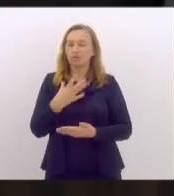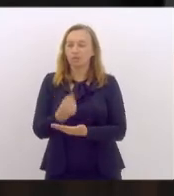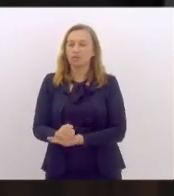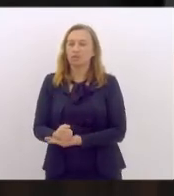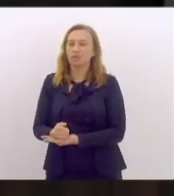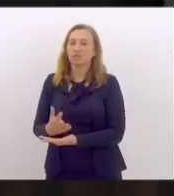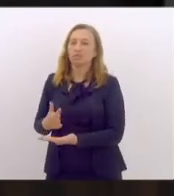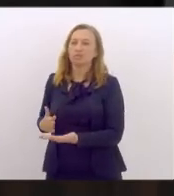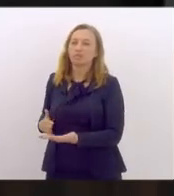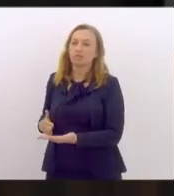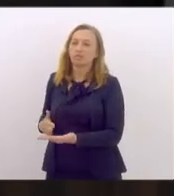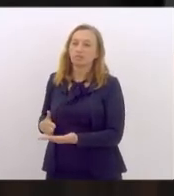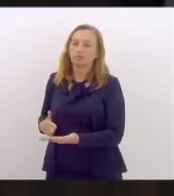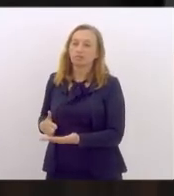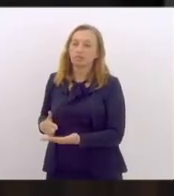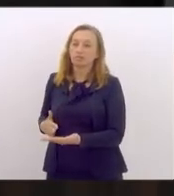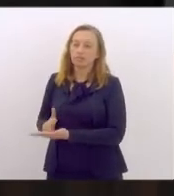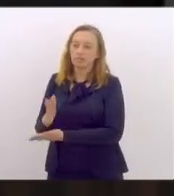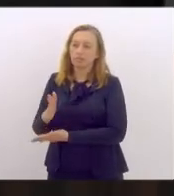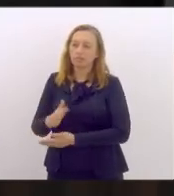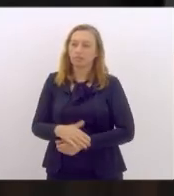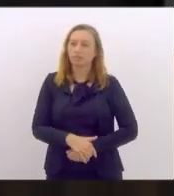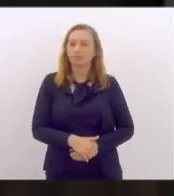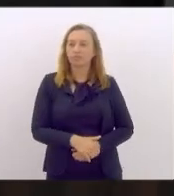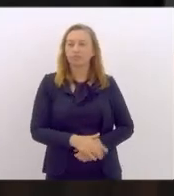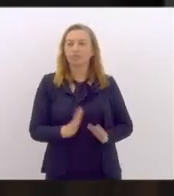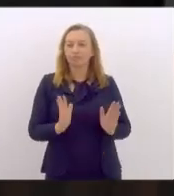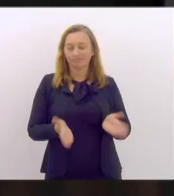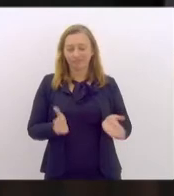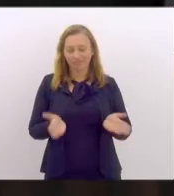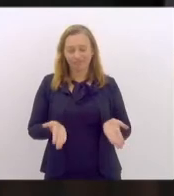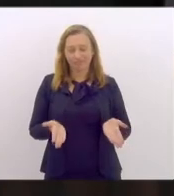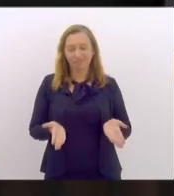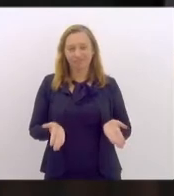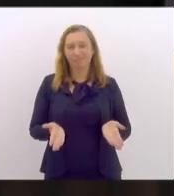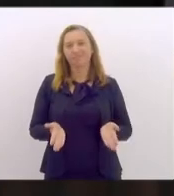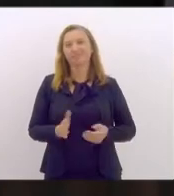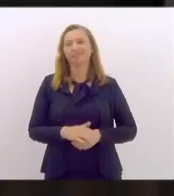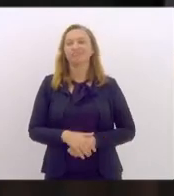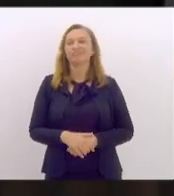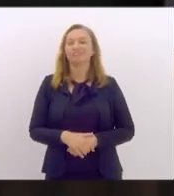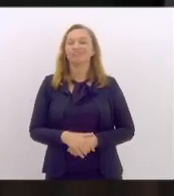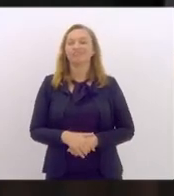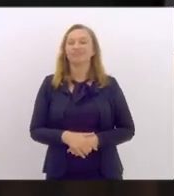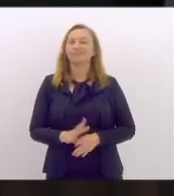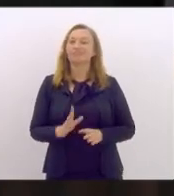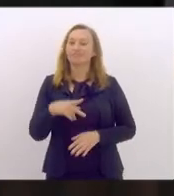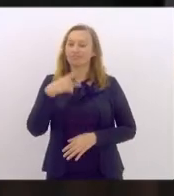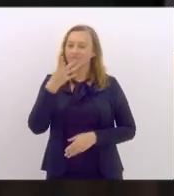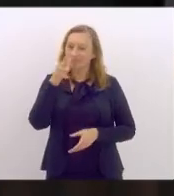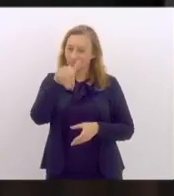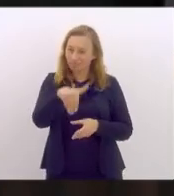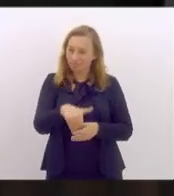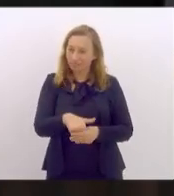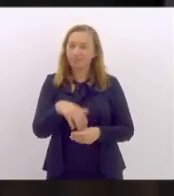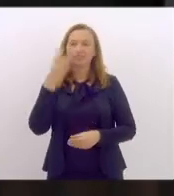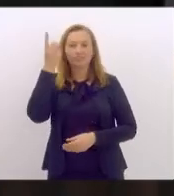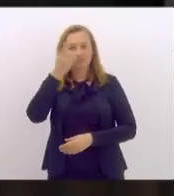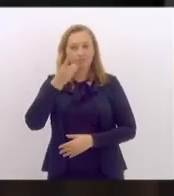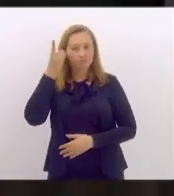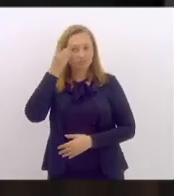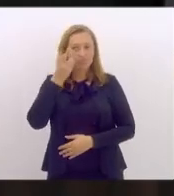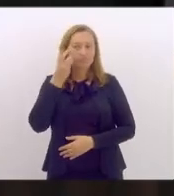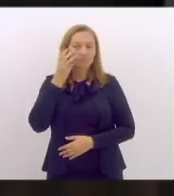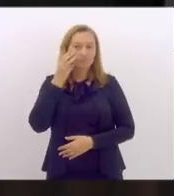Como estão aprovado Agora sim para declaração de voto Deputado